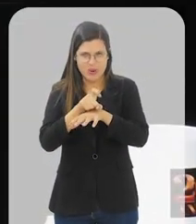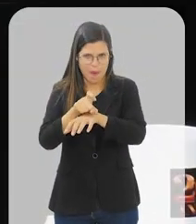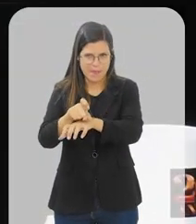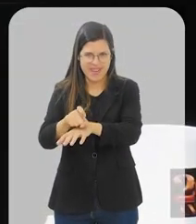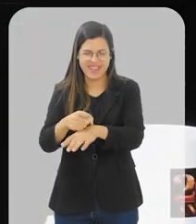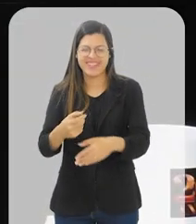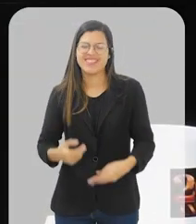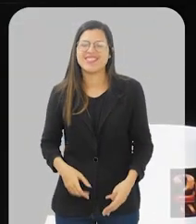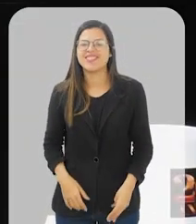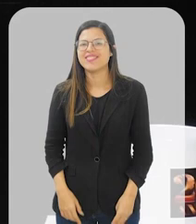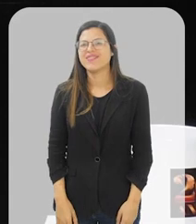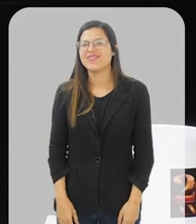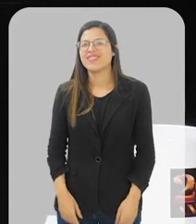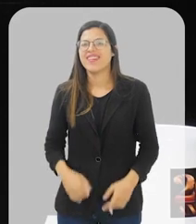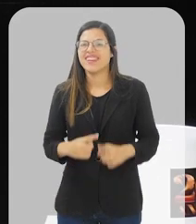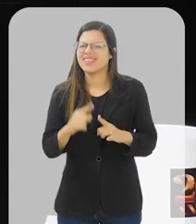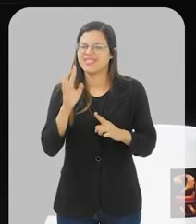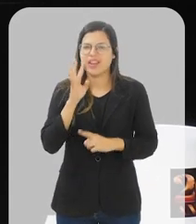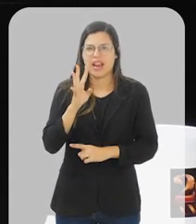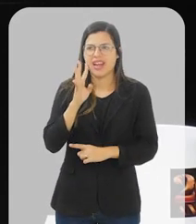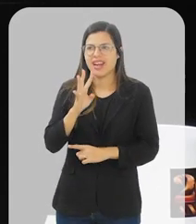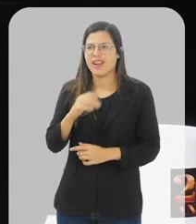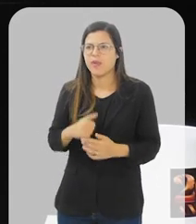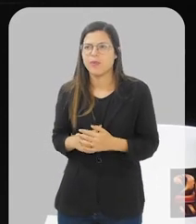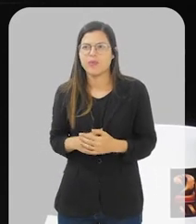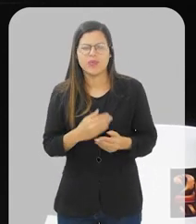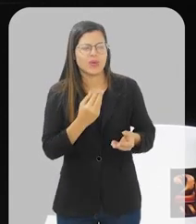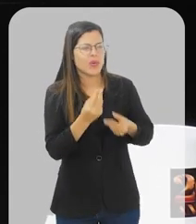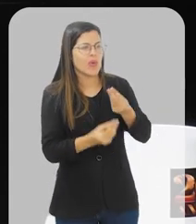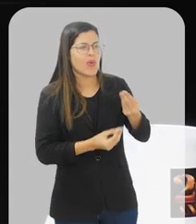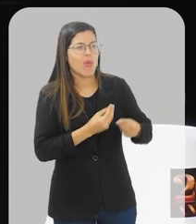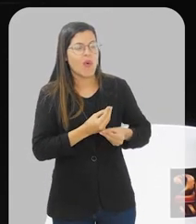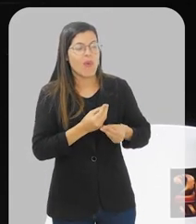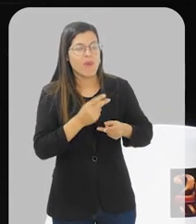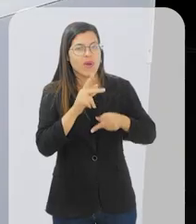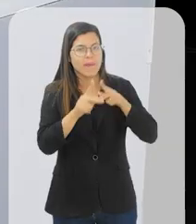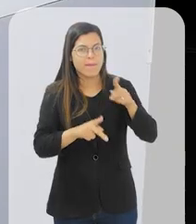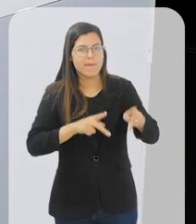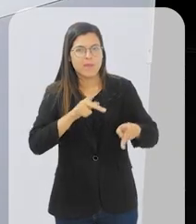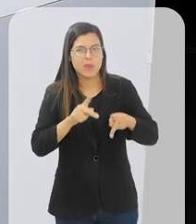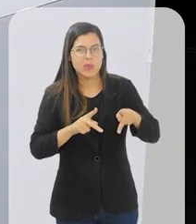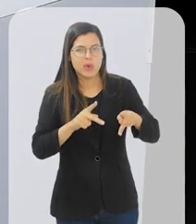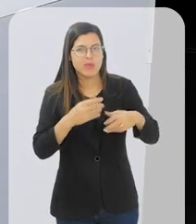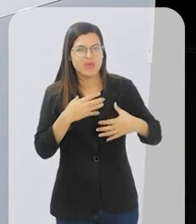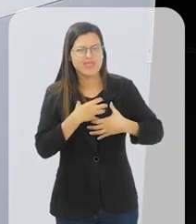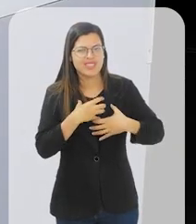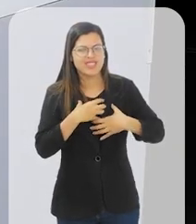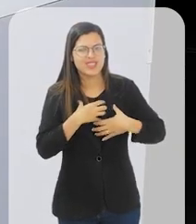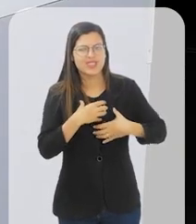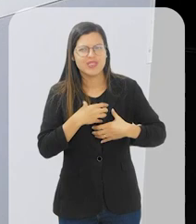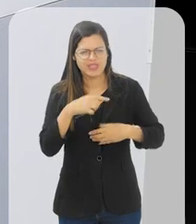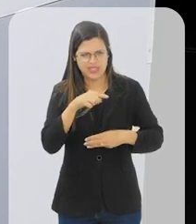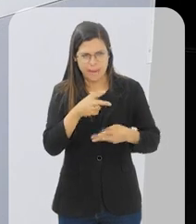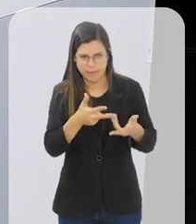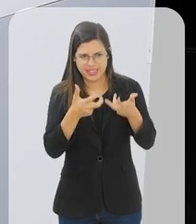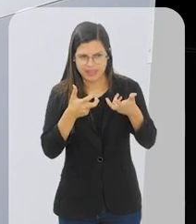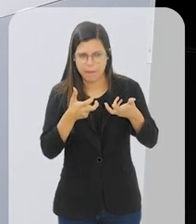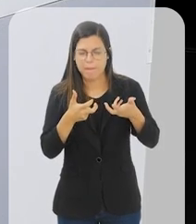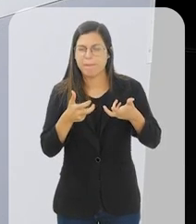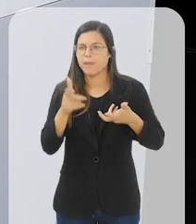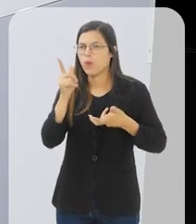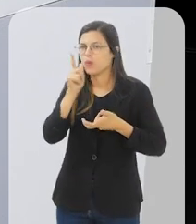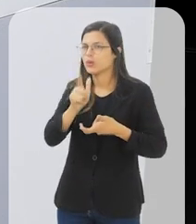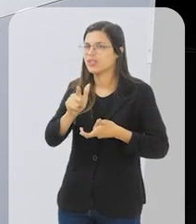Cara, mas foi muito, muito bacana e foi uma experiência incrível para mim. Qual é a reação do povo chinês ouvindo? Você conseguiu perceber alguma